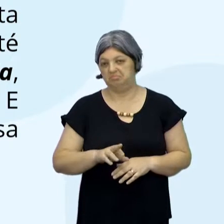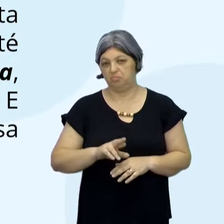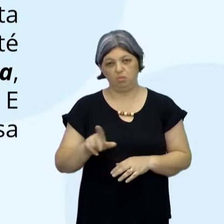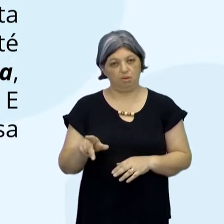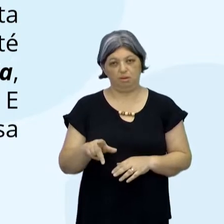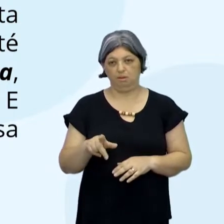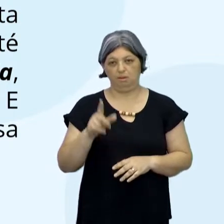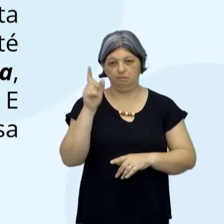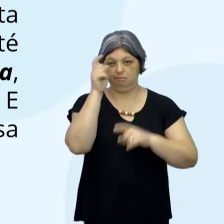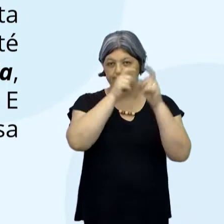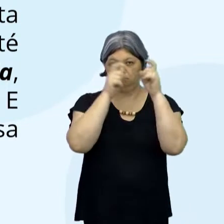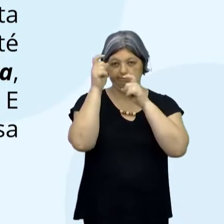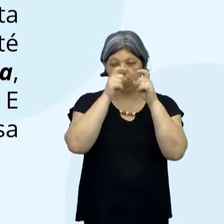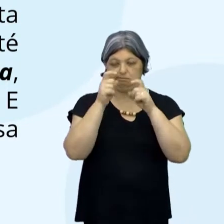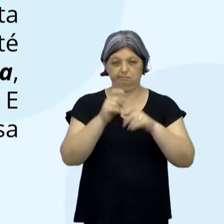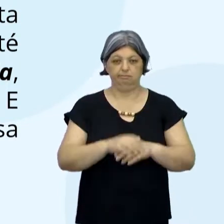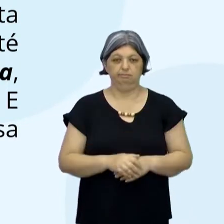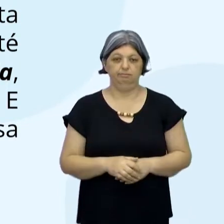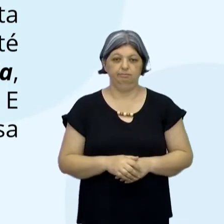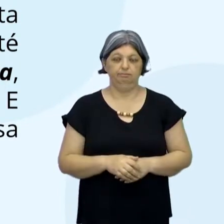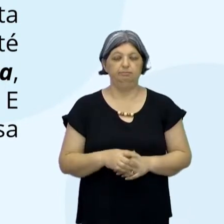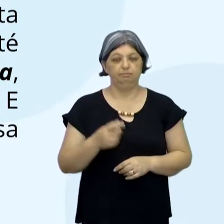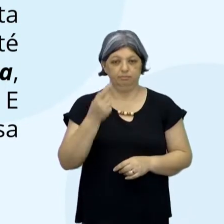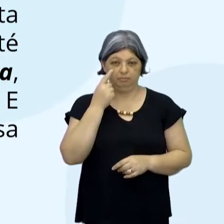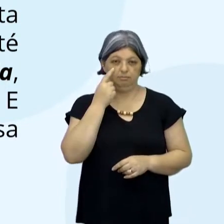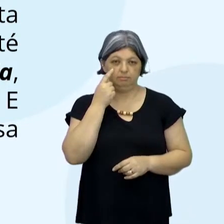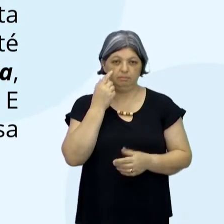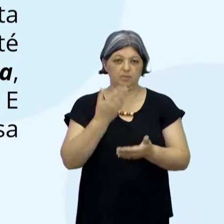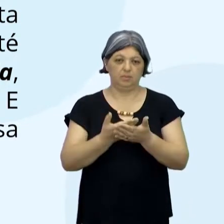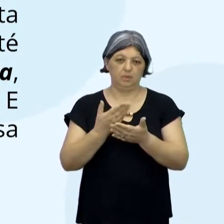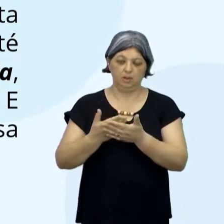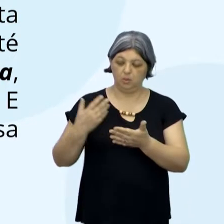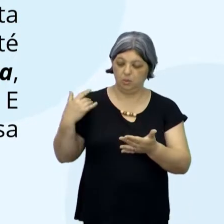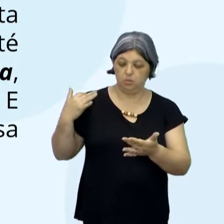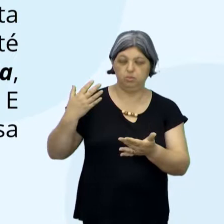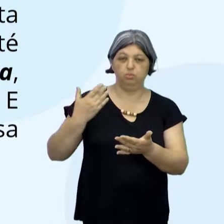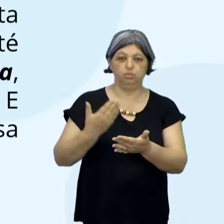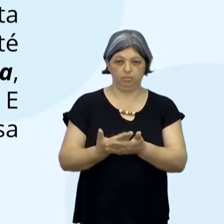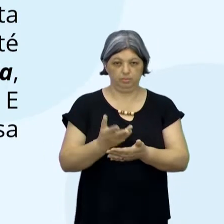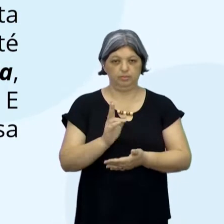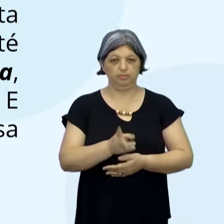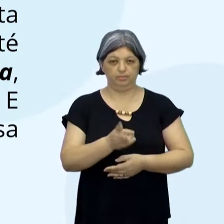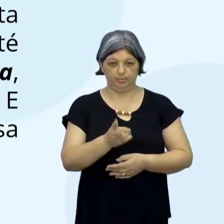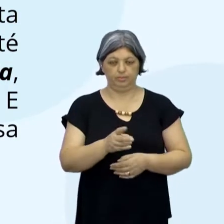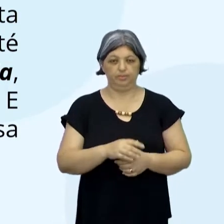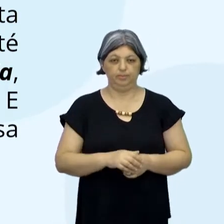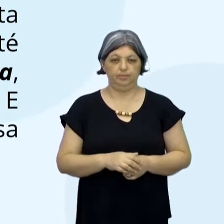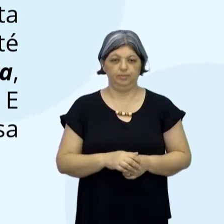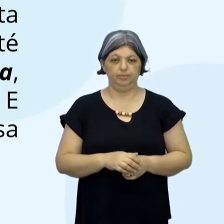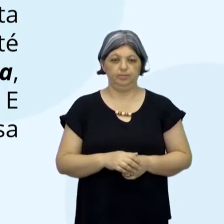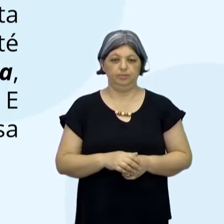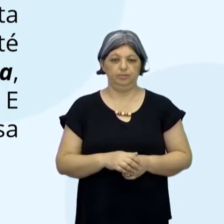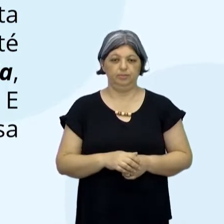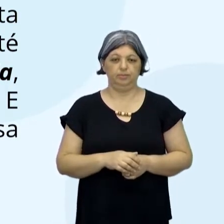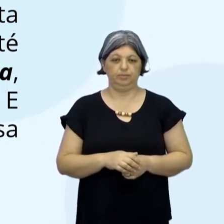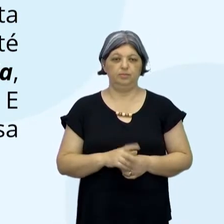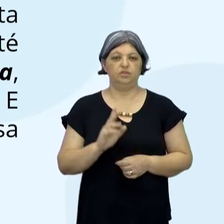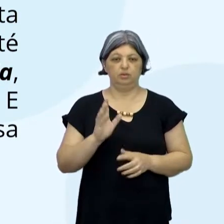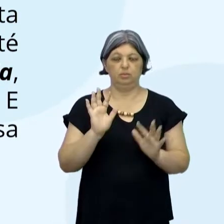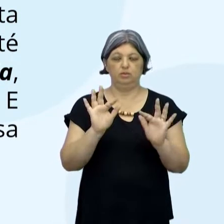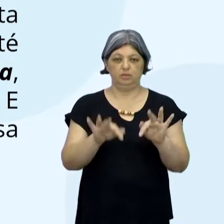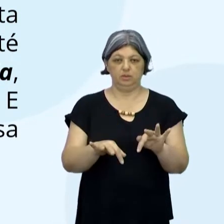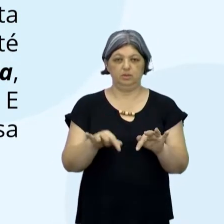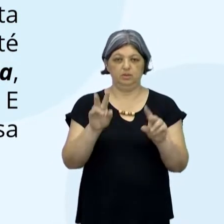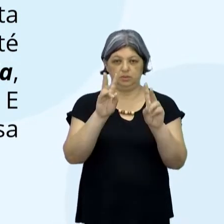tão preocupante assim, né? É o que a gente viu nessas aulas e hoje a gente vai terminar também um pouco para amarrar esse